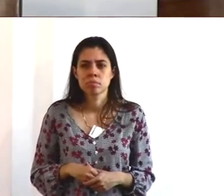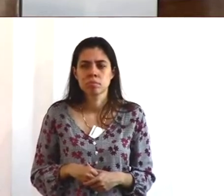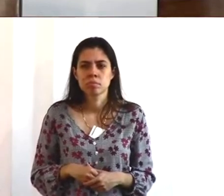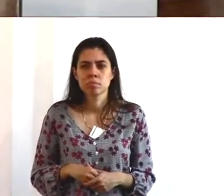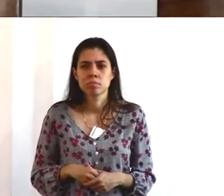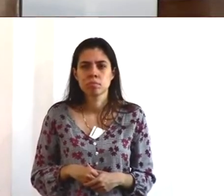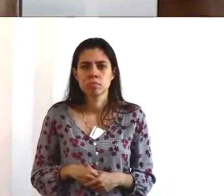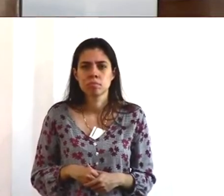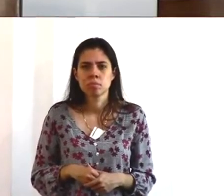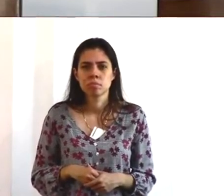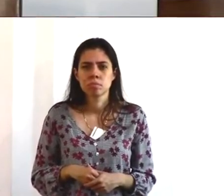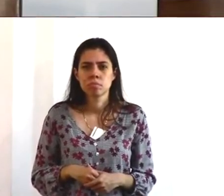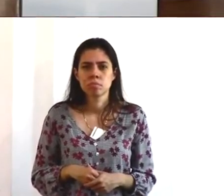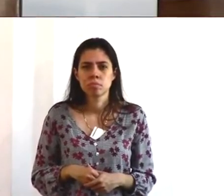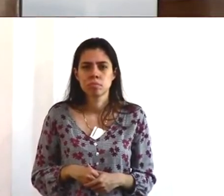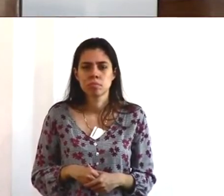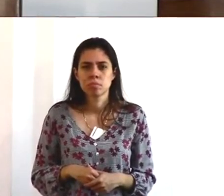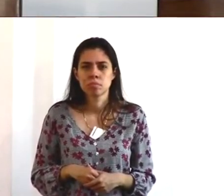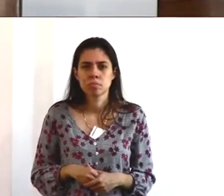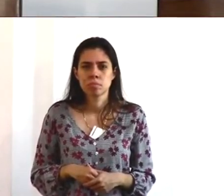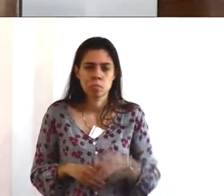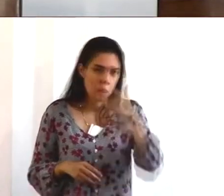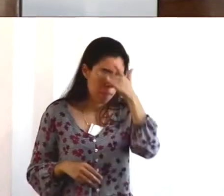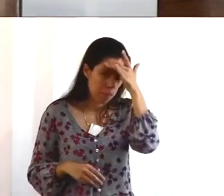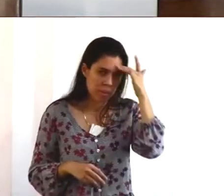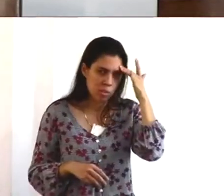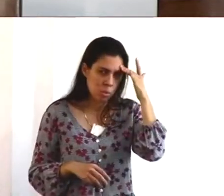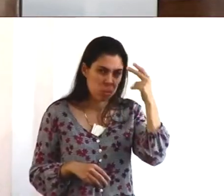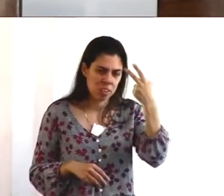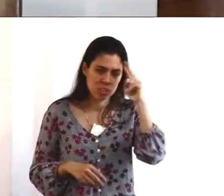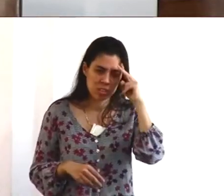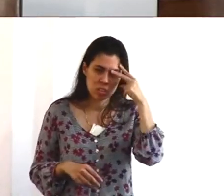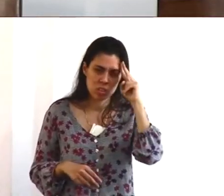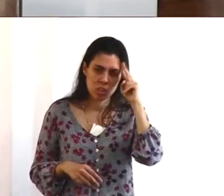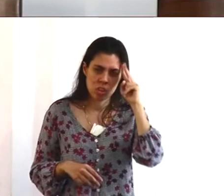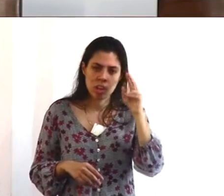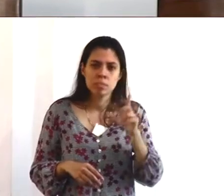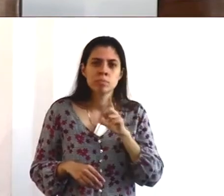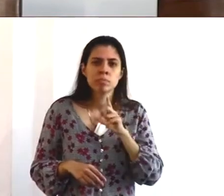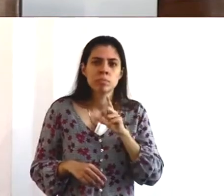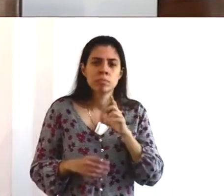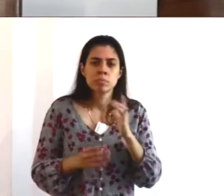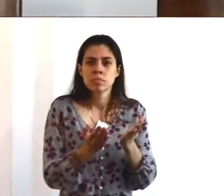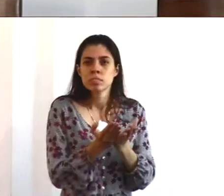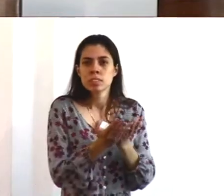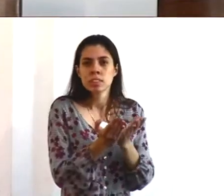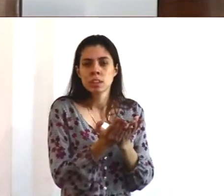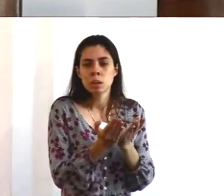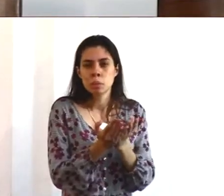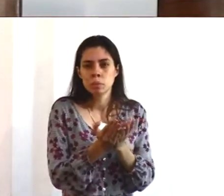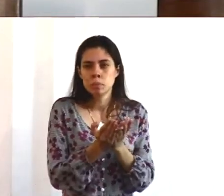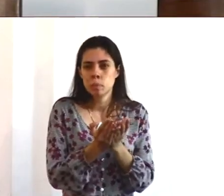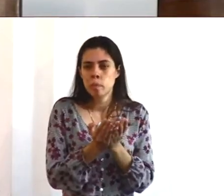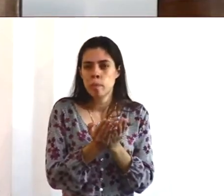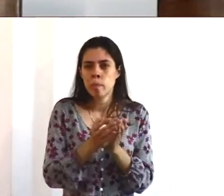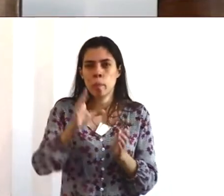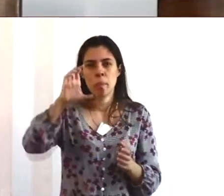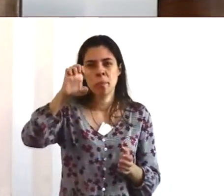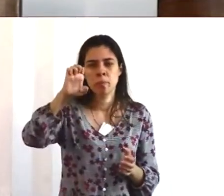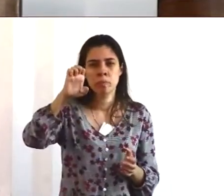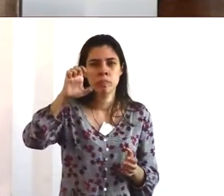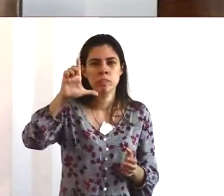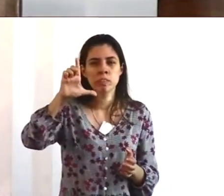Um personagem bíblico passou por isso. Foi lembrado na oração do reverendo Gilberto de Elias.